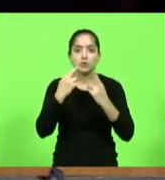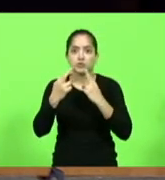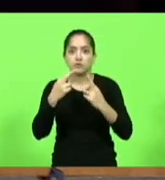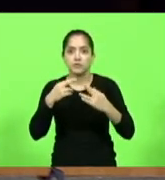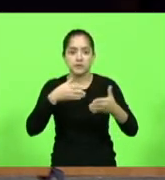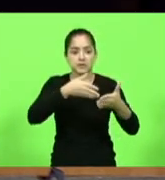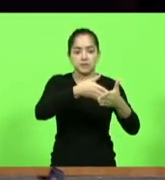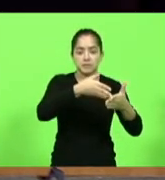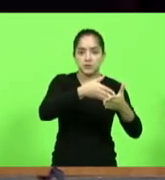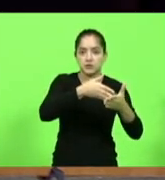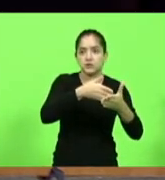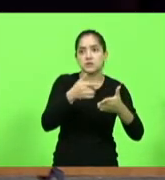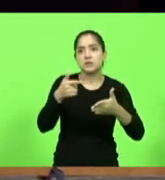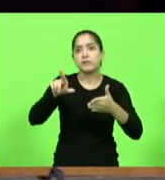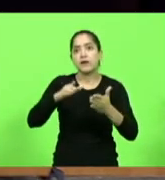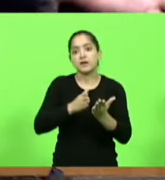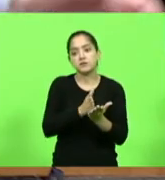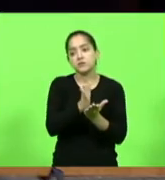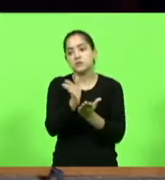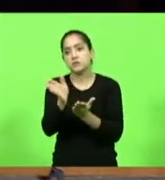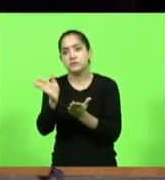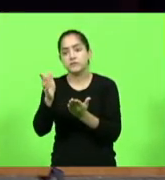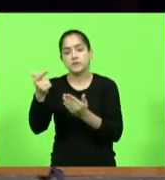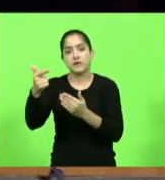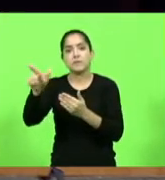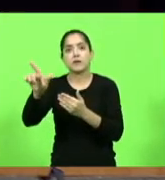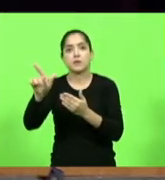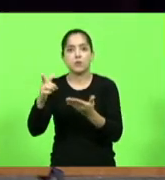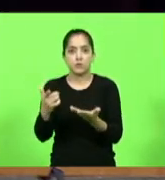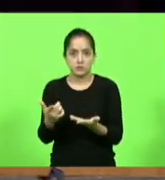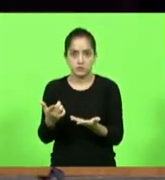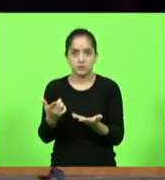rodovia para chegar àquele destino?